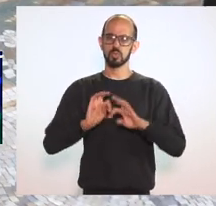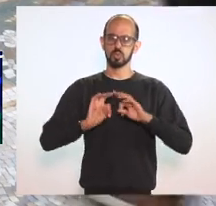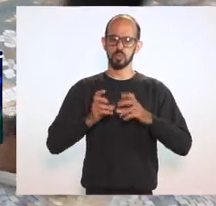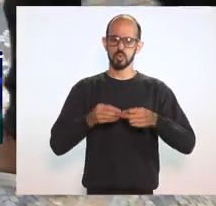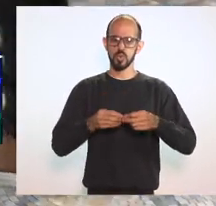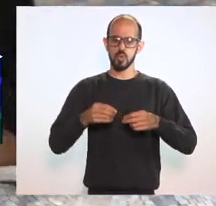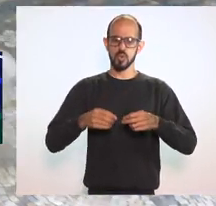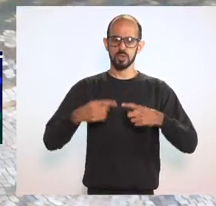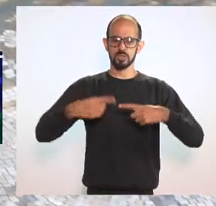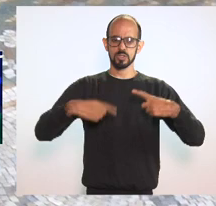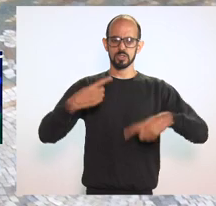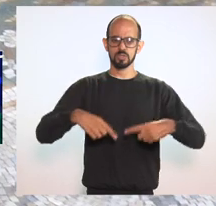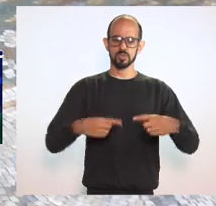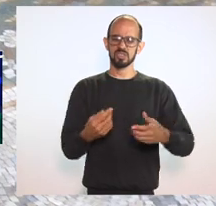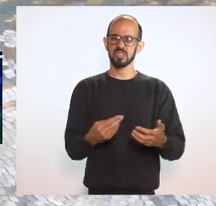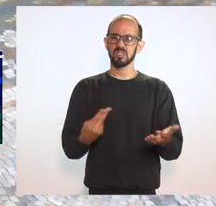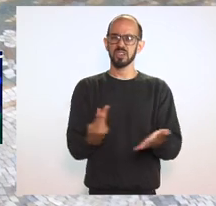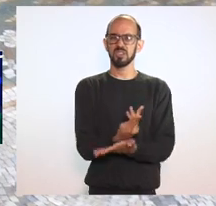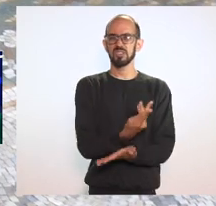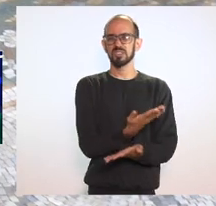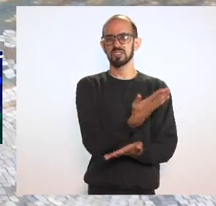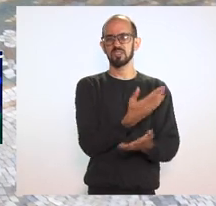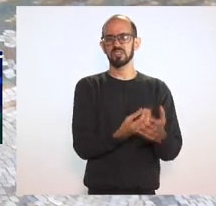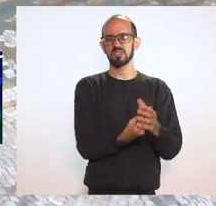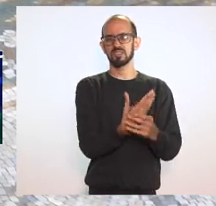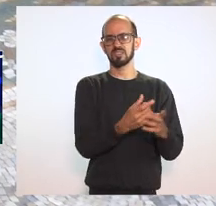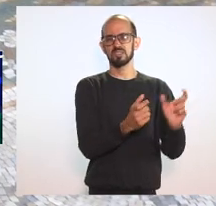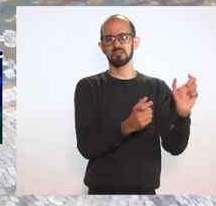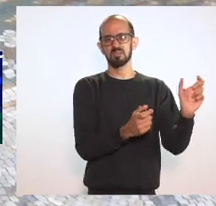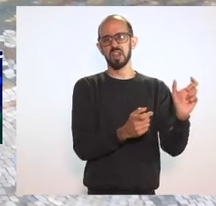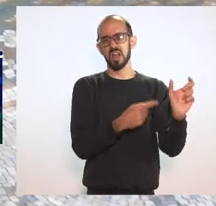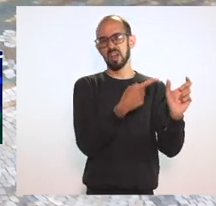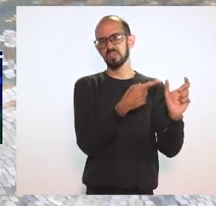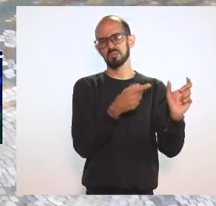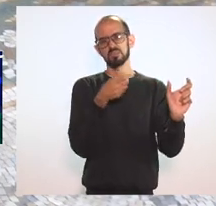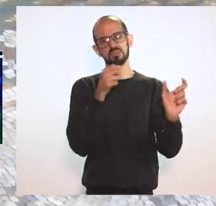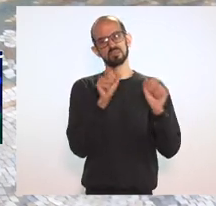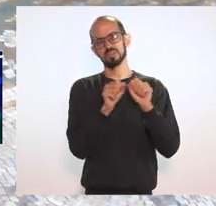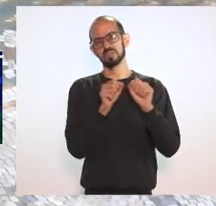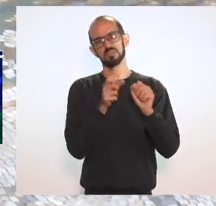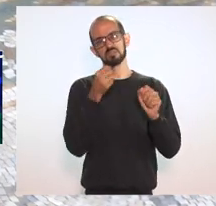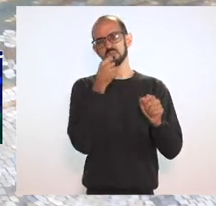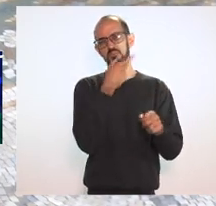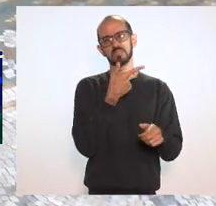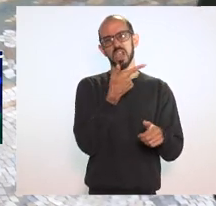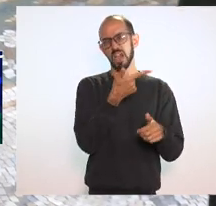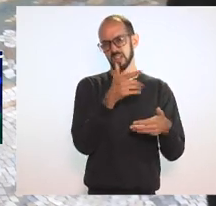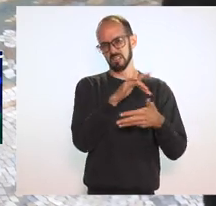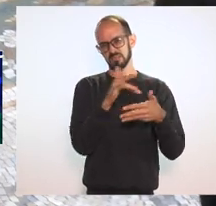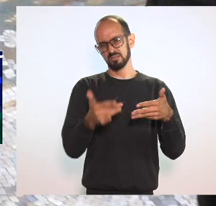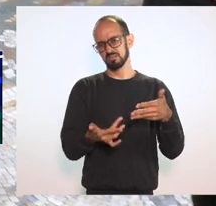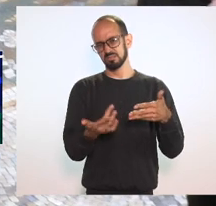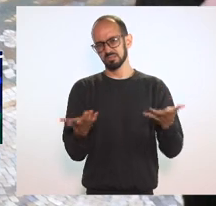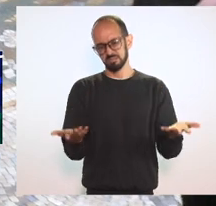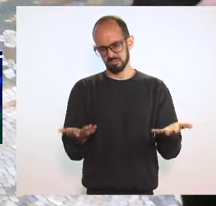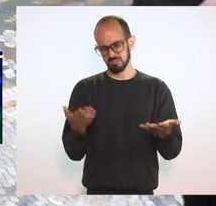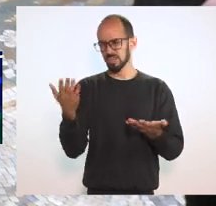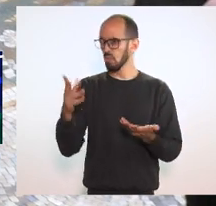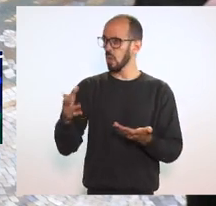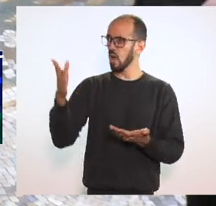descambou para esse tipo de palavreado de gracinha como uma experiência bem ressaltou agora